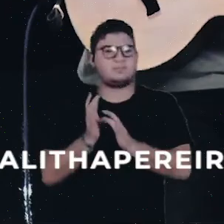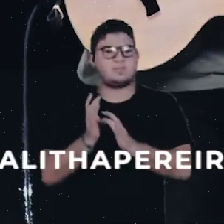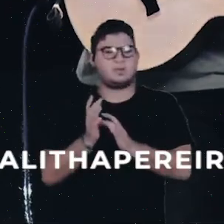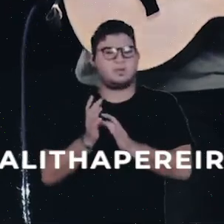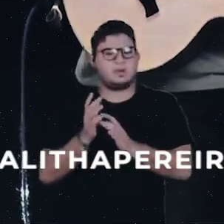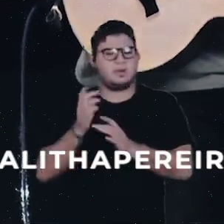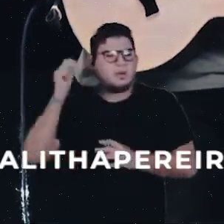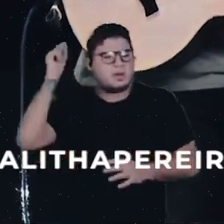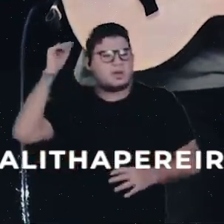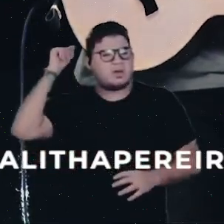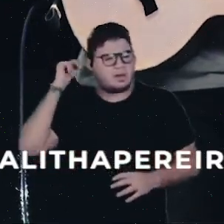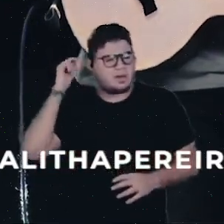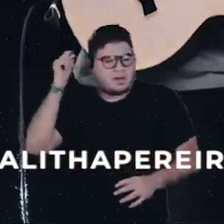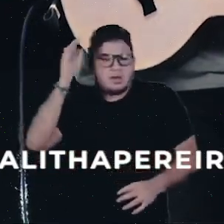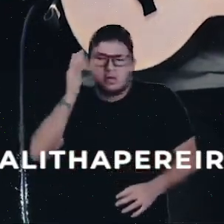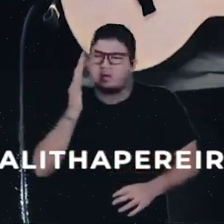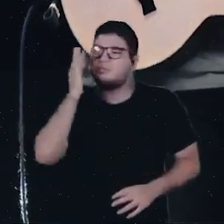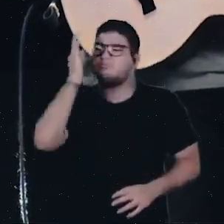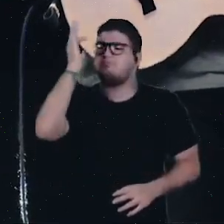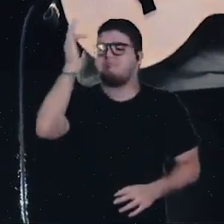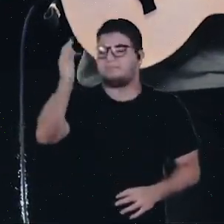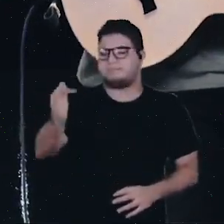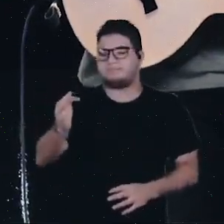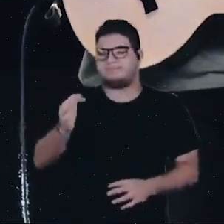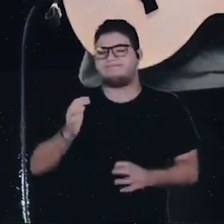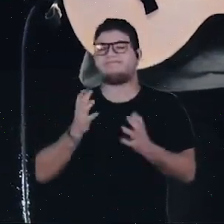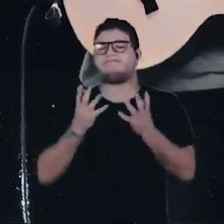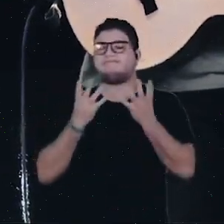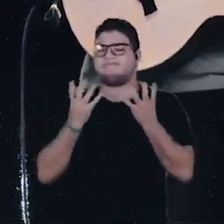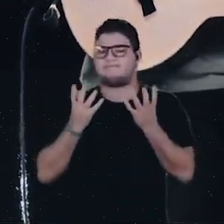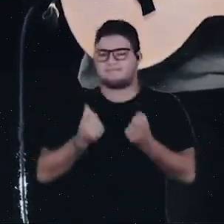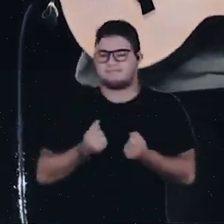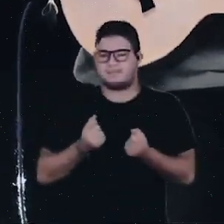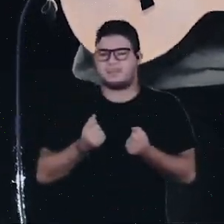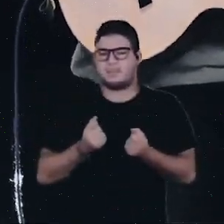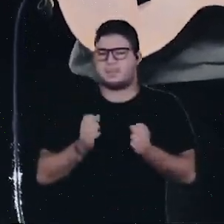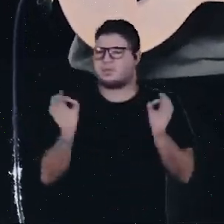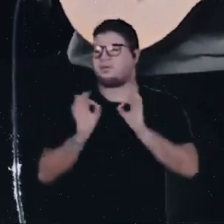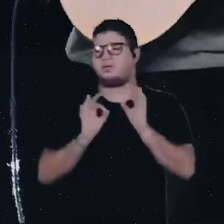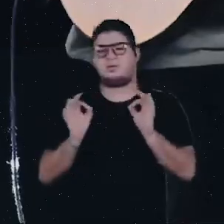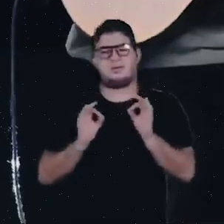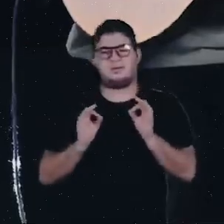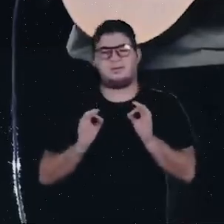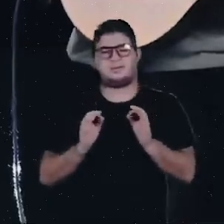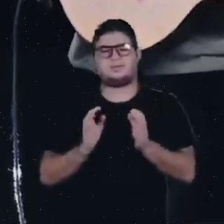é e sempre será perfeito, mas ainda assim foi rejeitado.